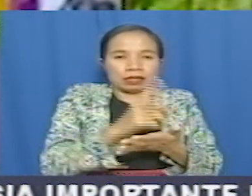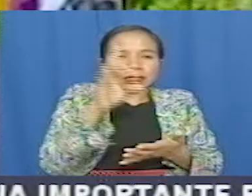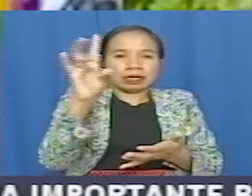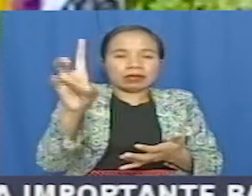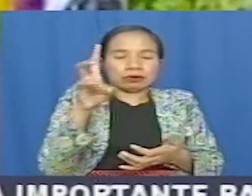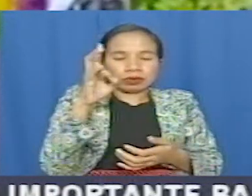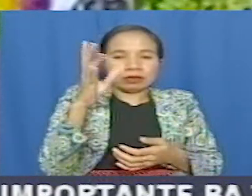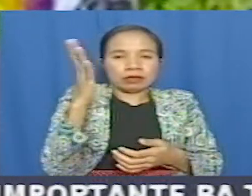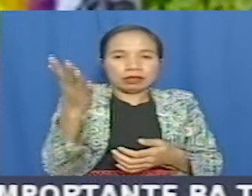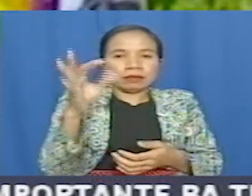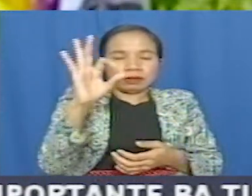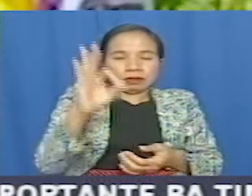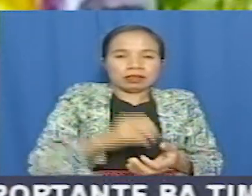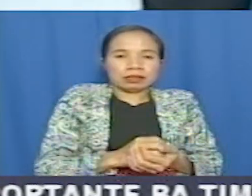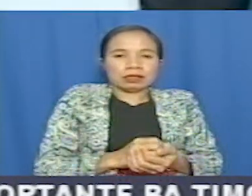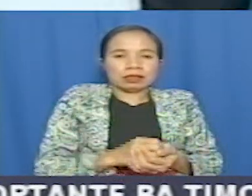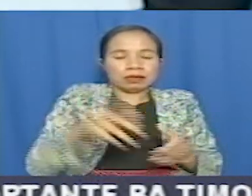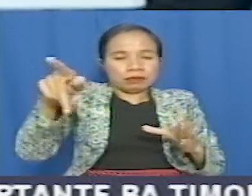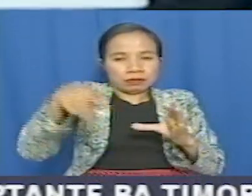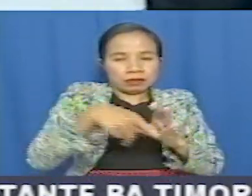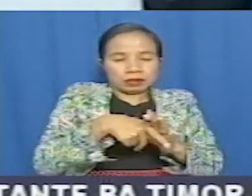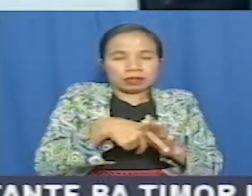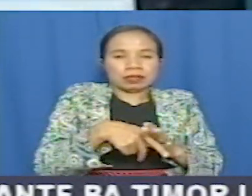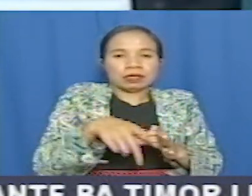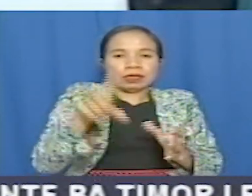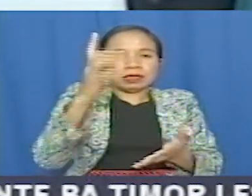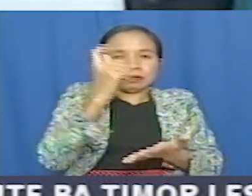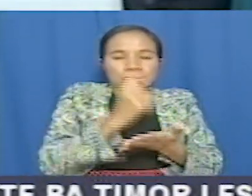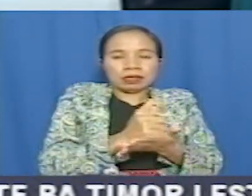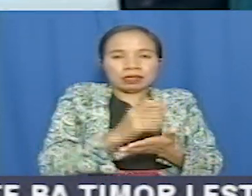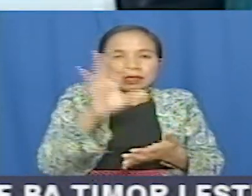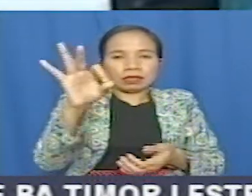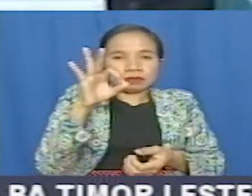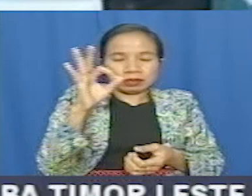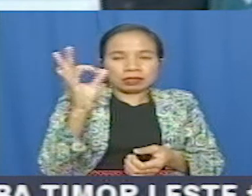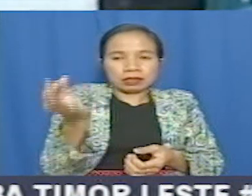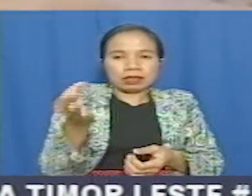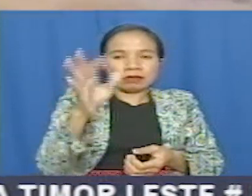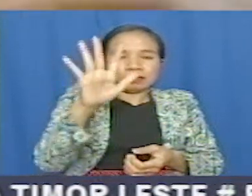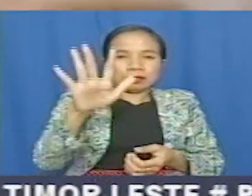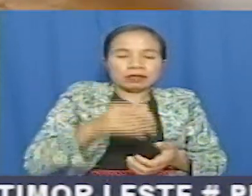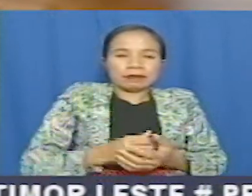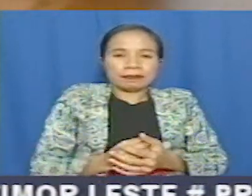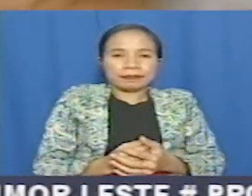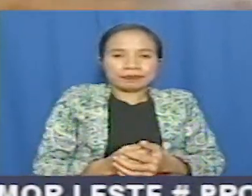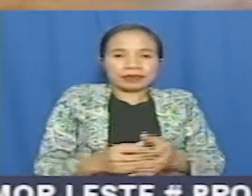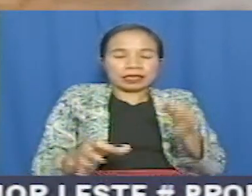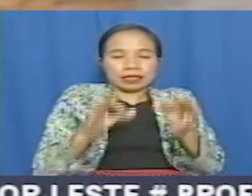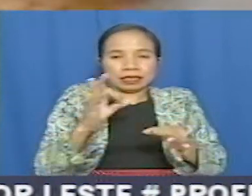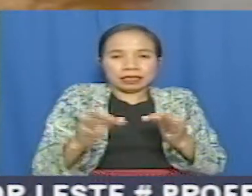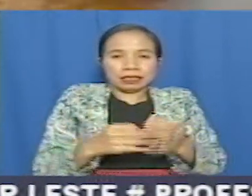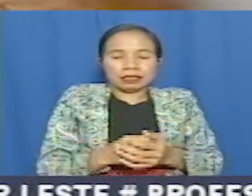itu lima nulu resin sia. No caso ativo rihun ida atus sia sia nulu resin lima. En